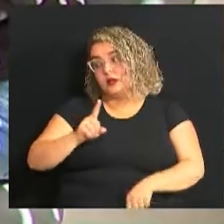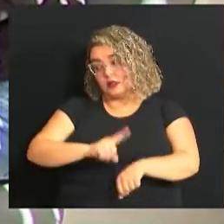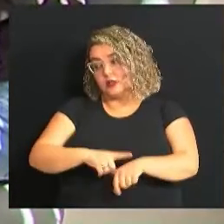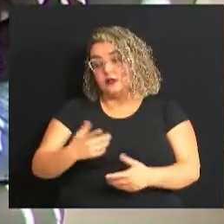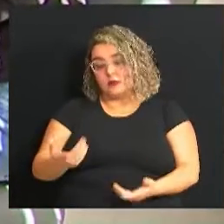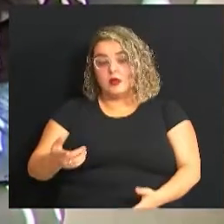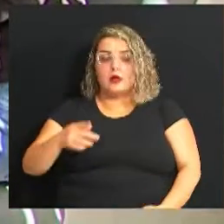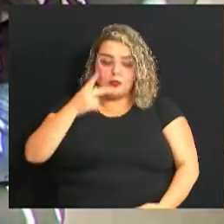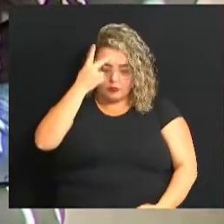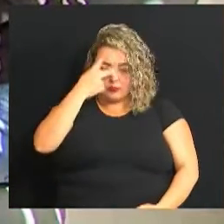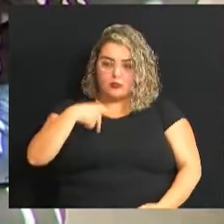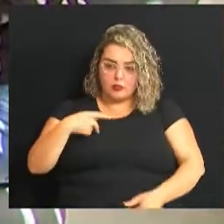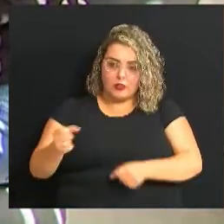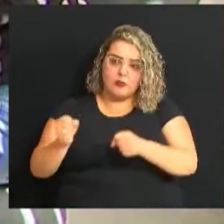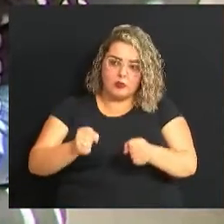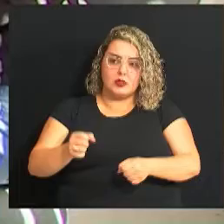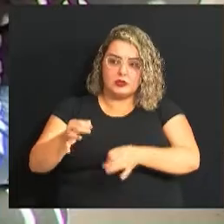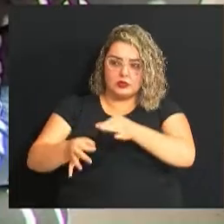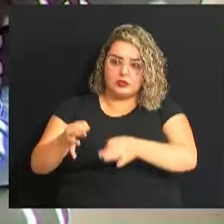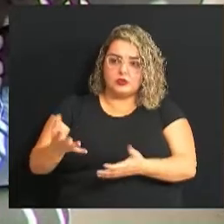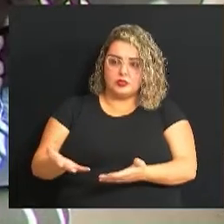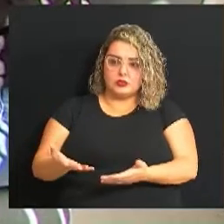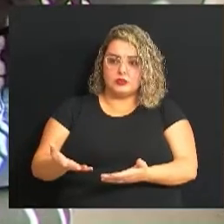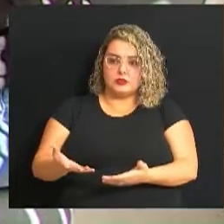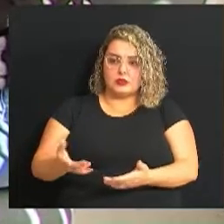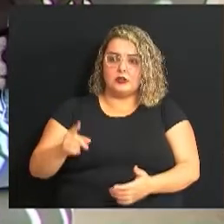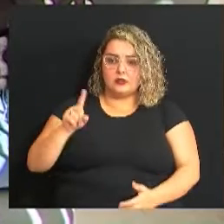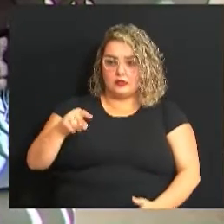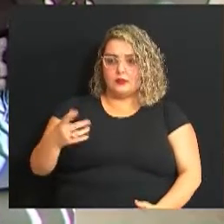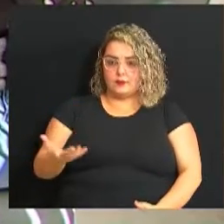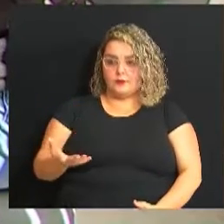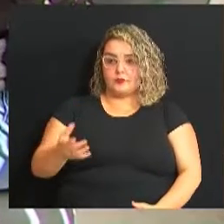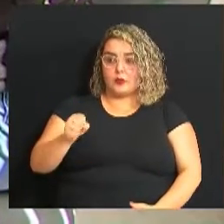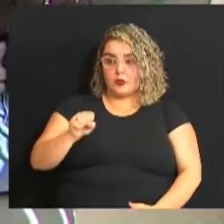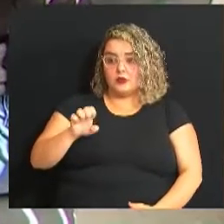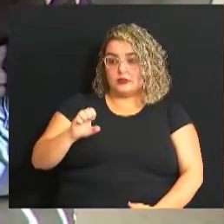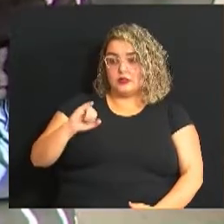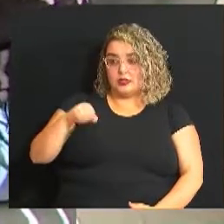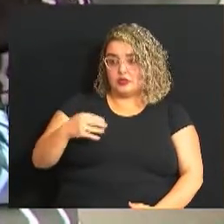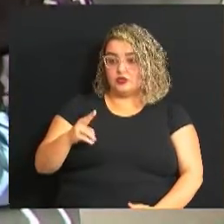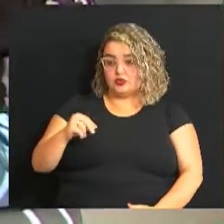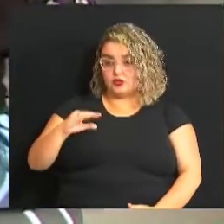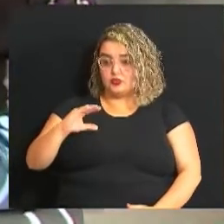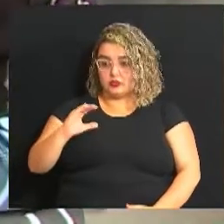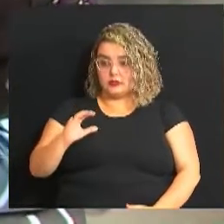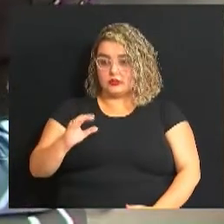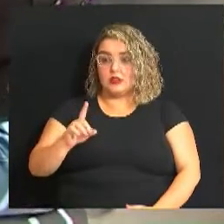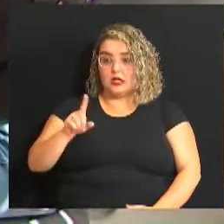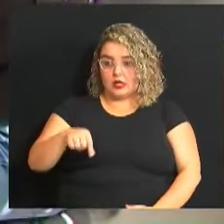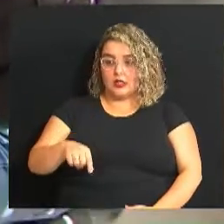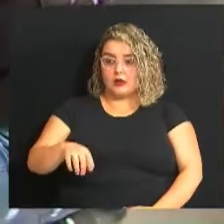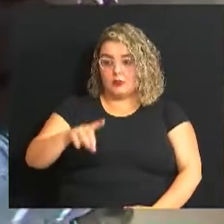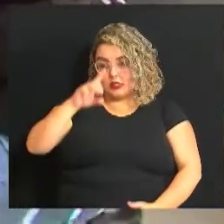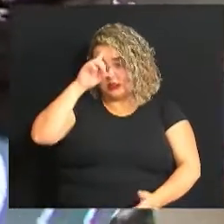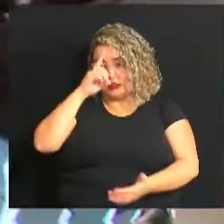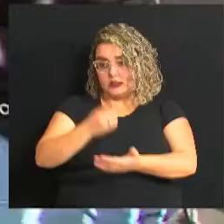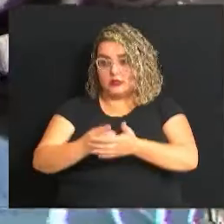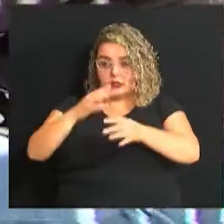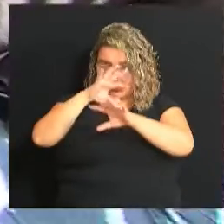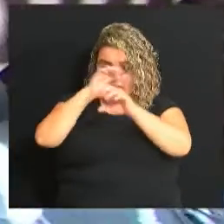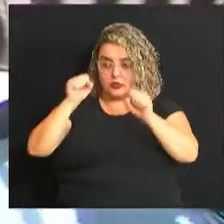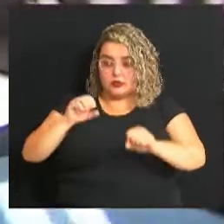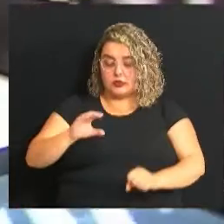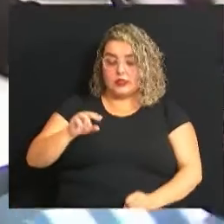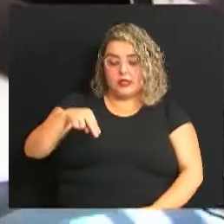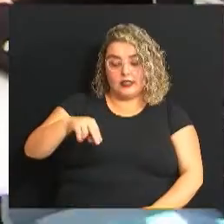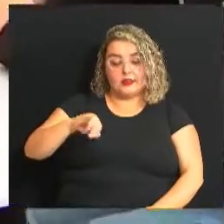próprio Poder Judiciário também, né? Tanto é assim que o Sejusc, ele é uma iniciativa do Tribunal de Justiça, na verdade do CNJ, então todos